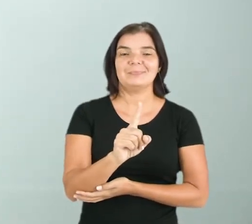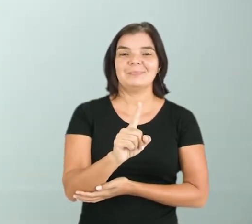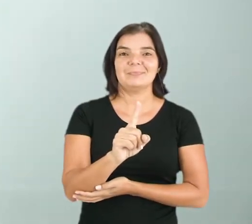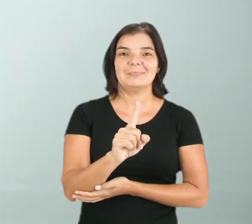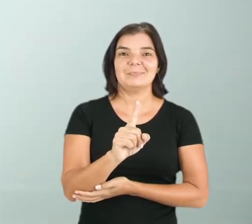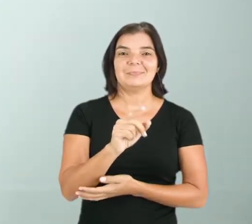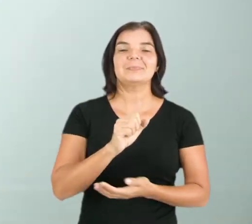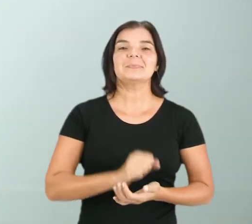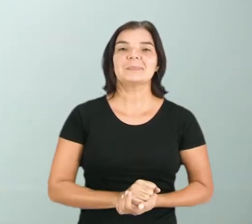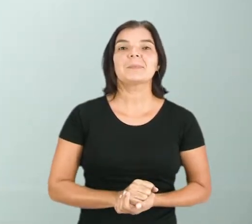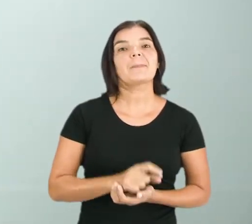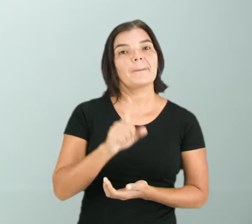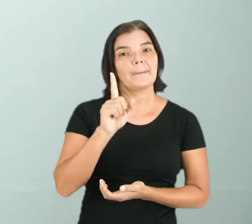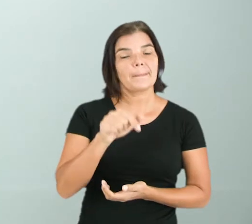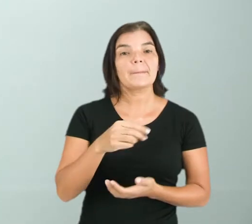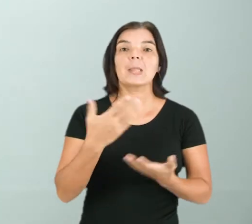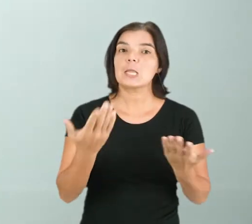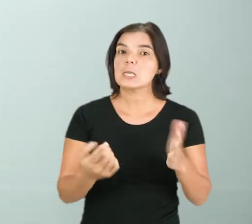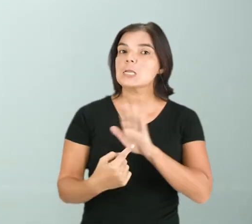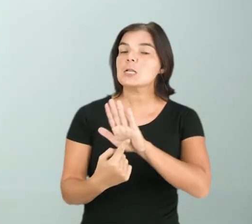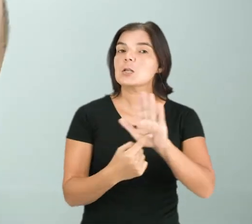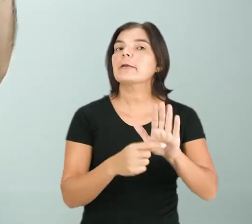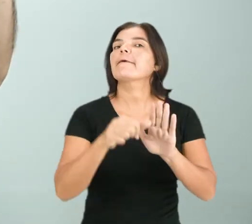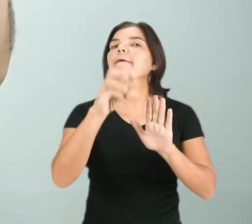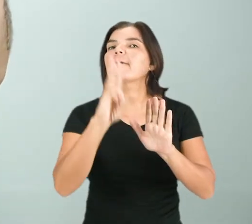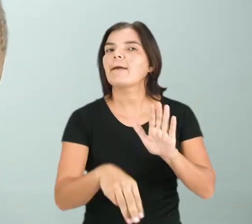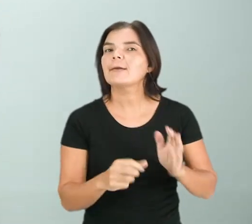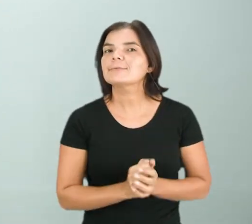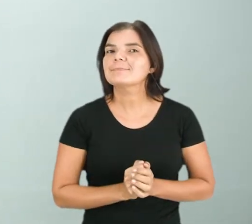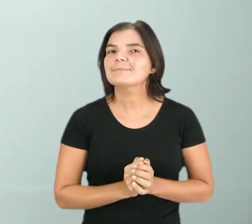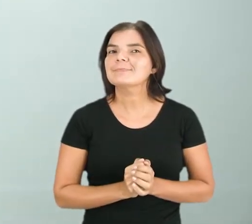as devidas, né? E apareceu quem?